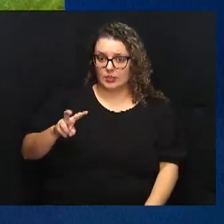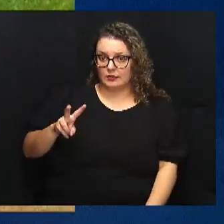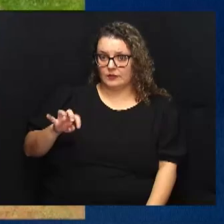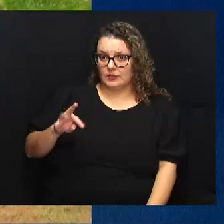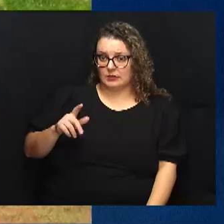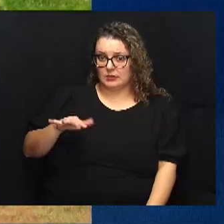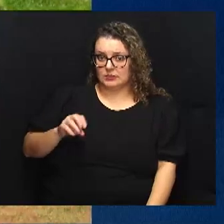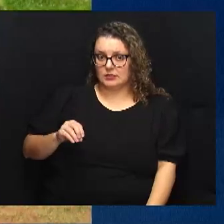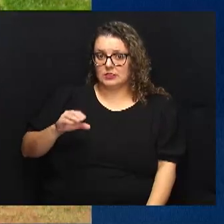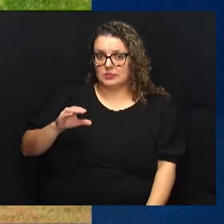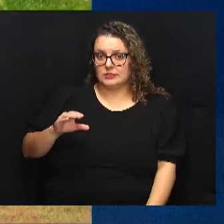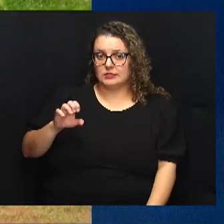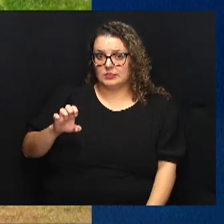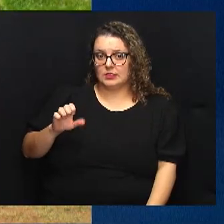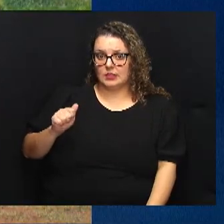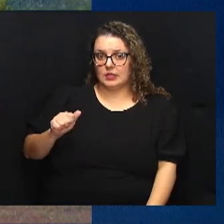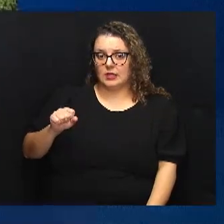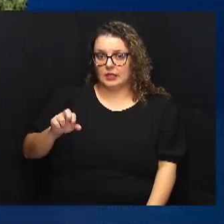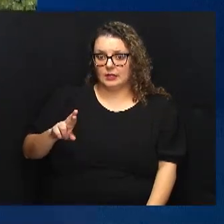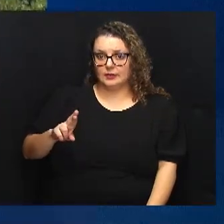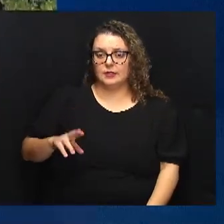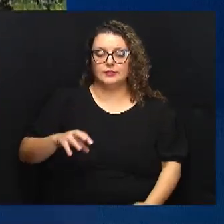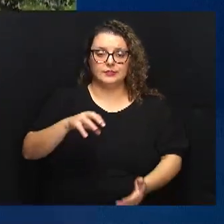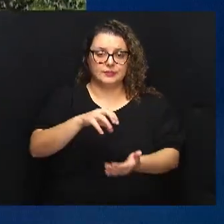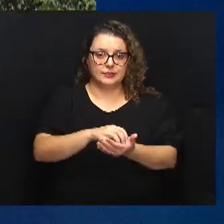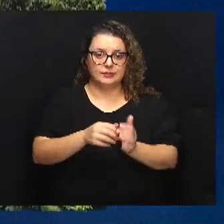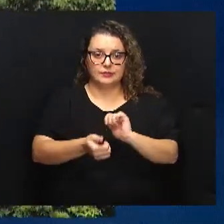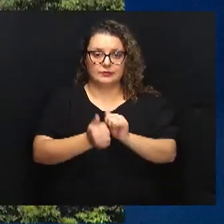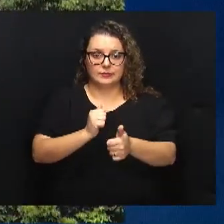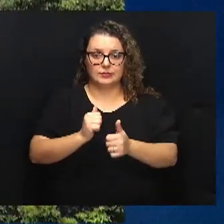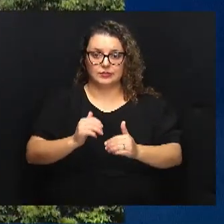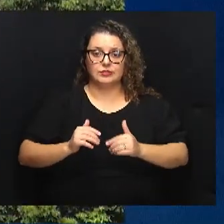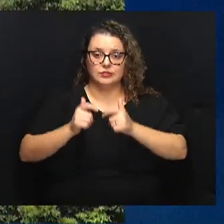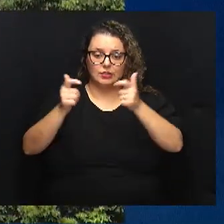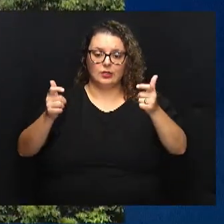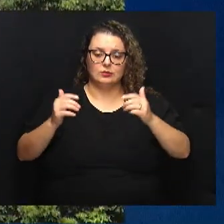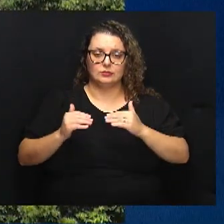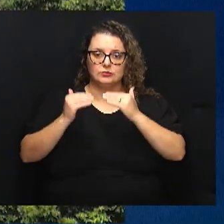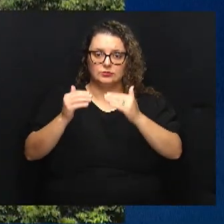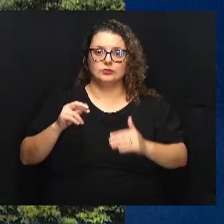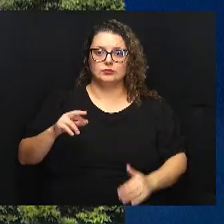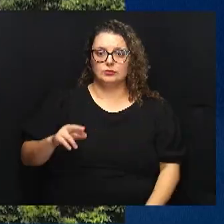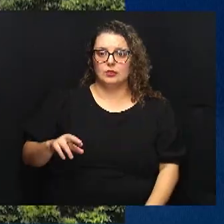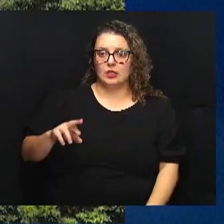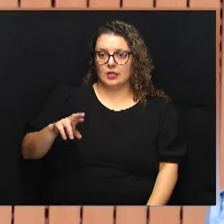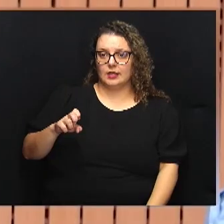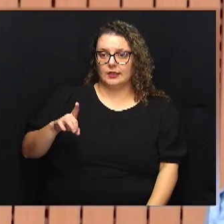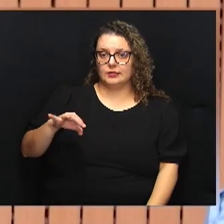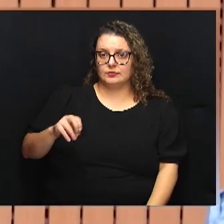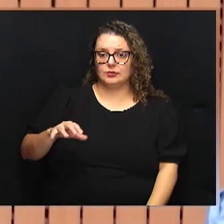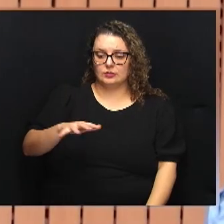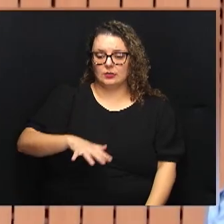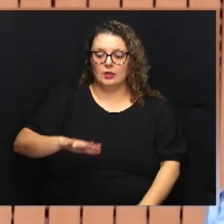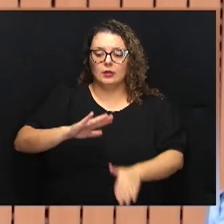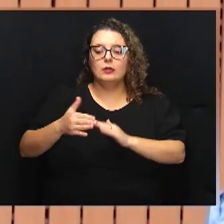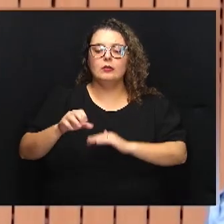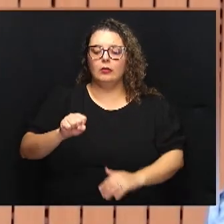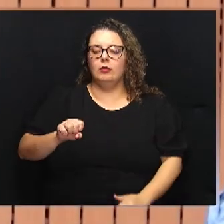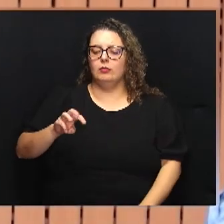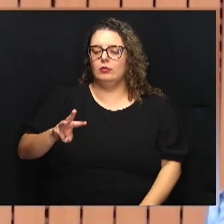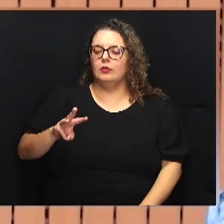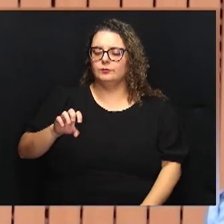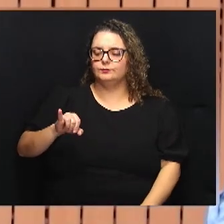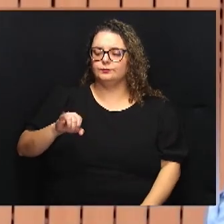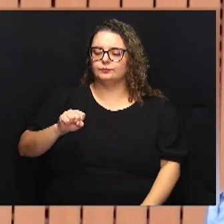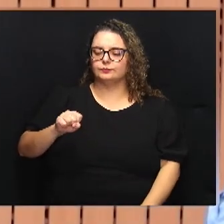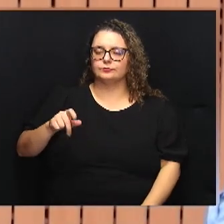do CEAR, Centro Esportivo de Alto Rendimento, localizado no Swiss Park, tem como presidente o vereador